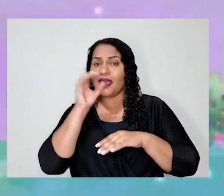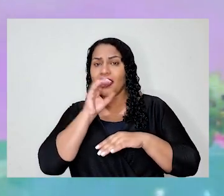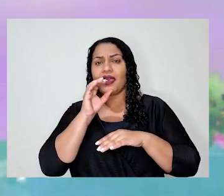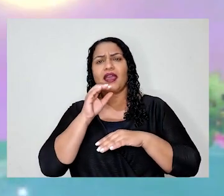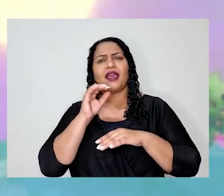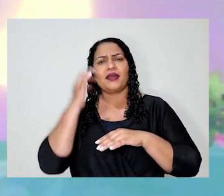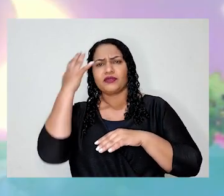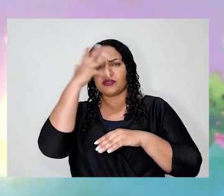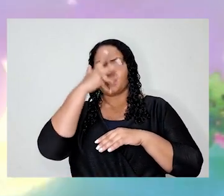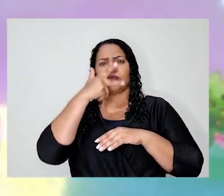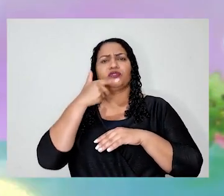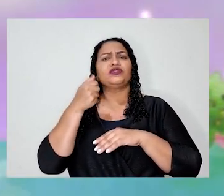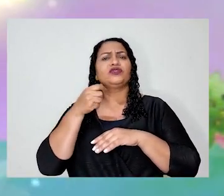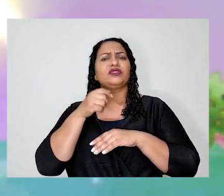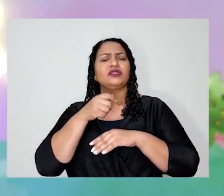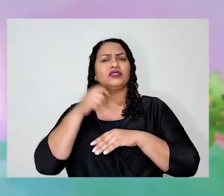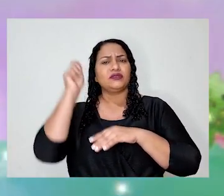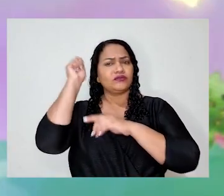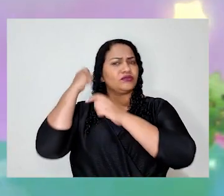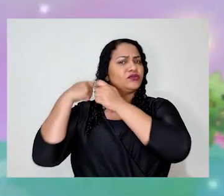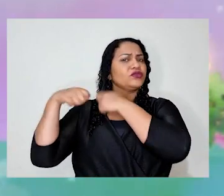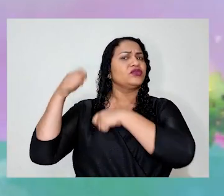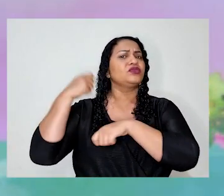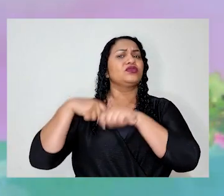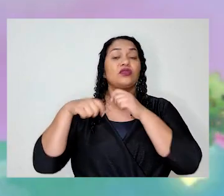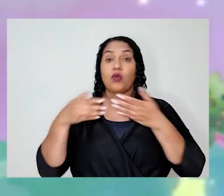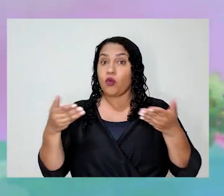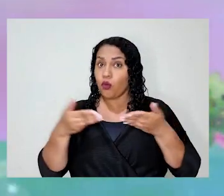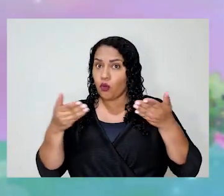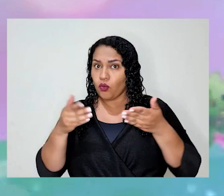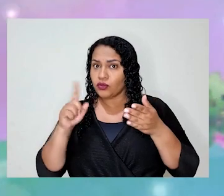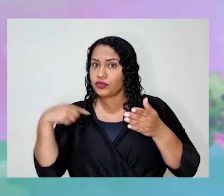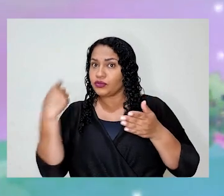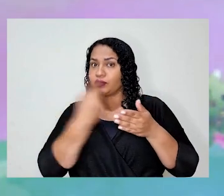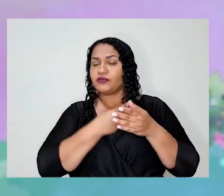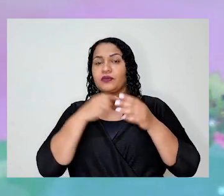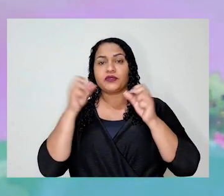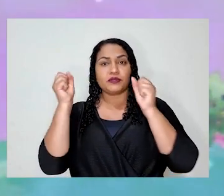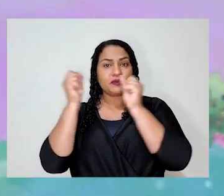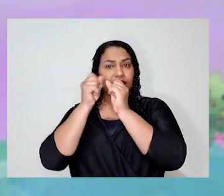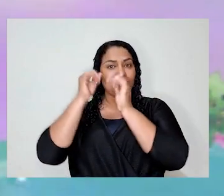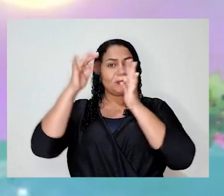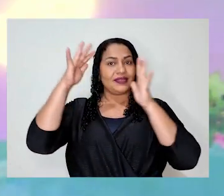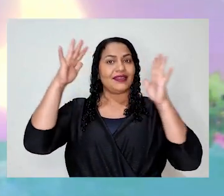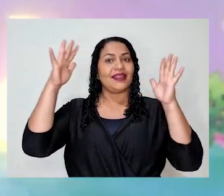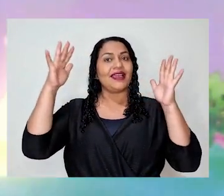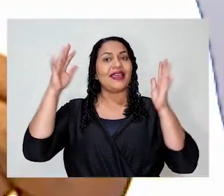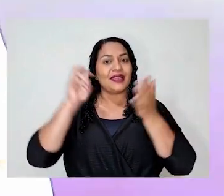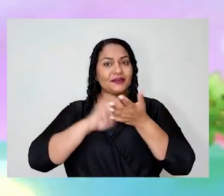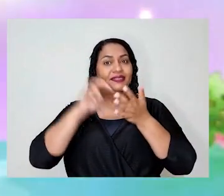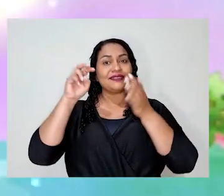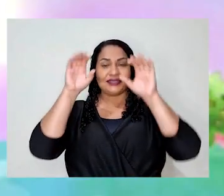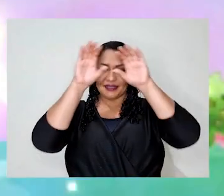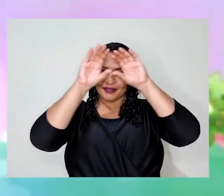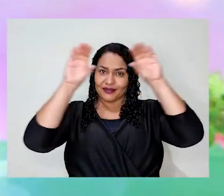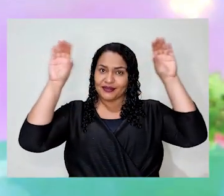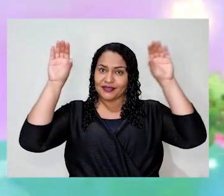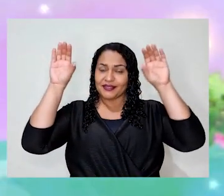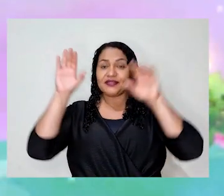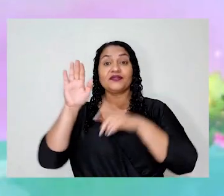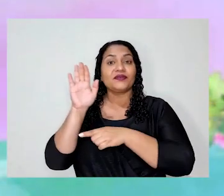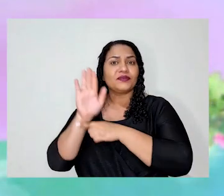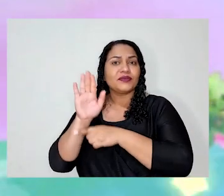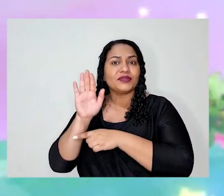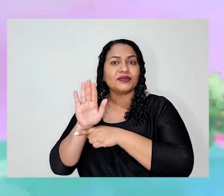escovem-se, fiquem bem bonitas, porque hoje nós vamos brilhar mais cedo no céu. Vamos ajudar